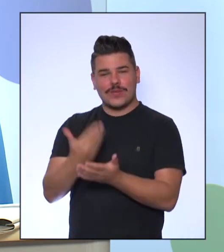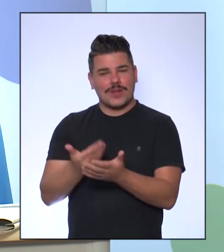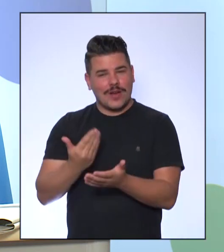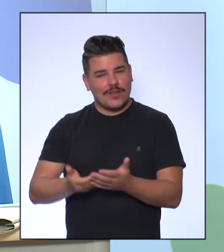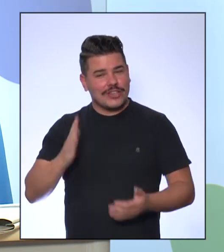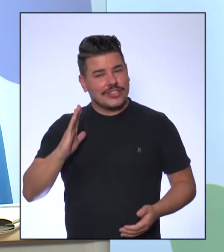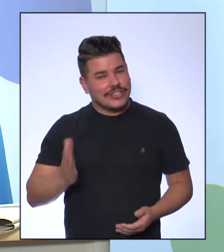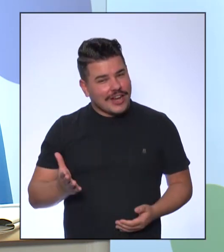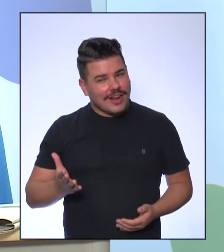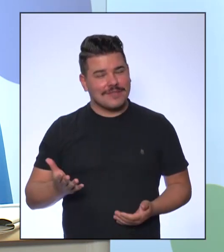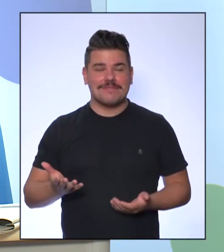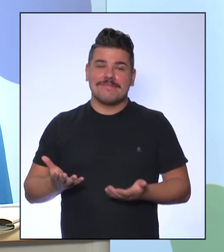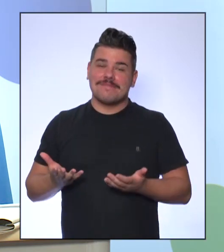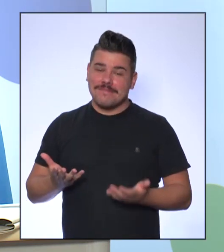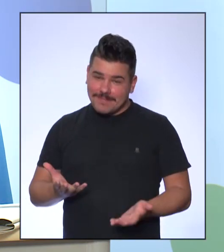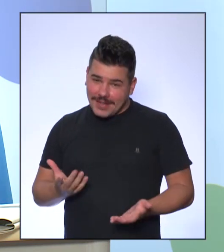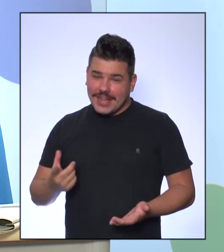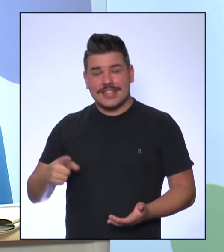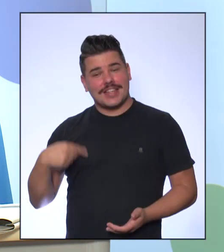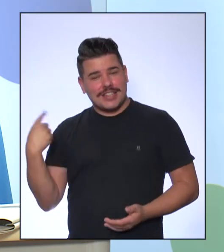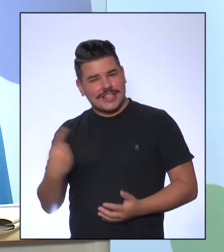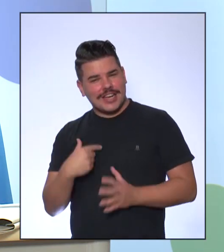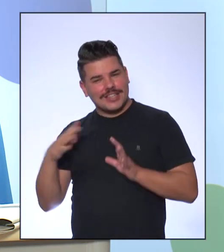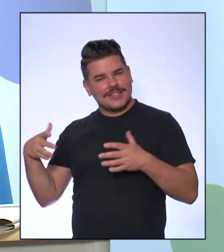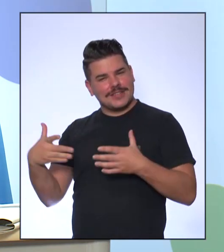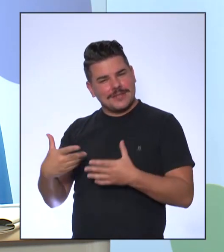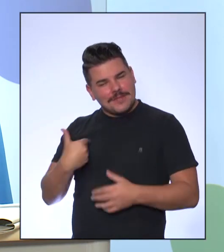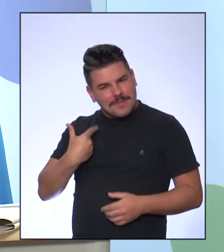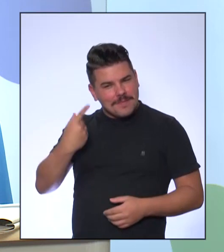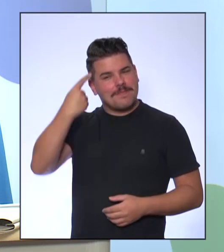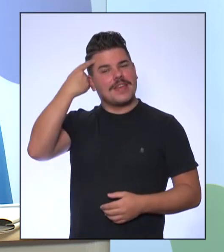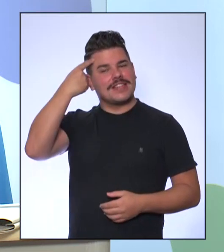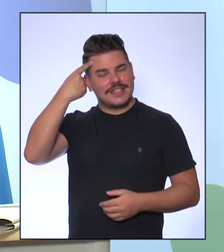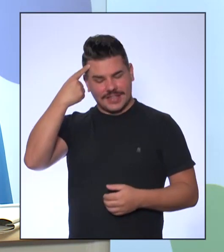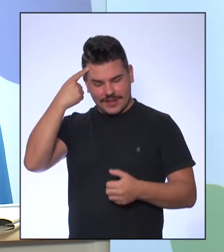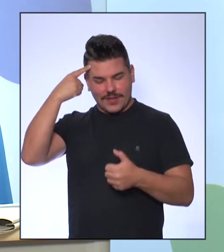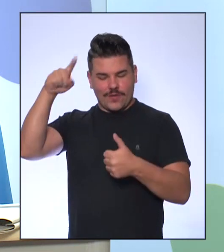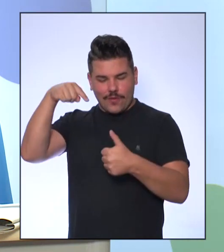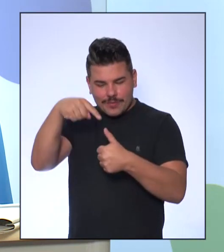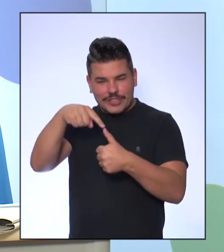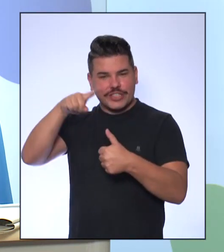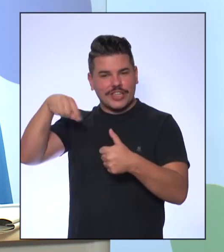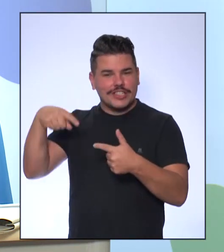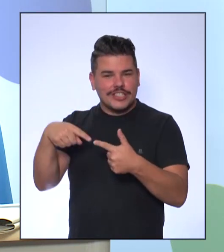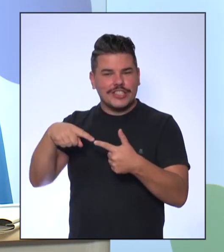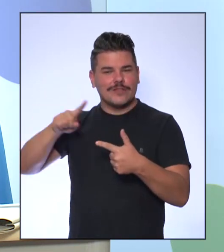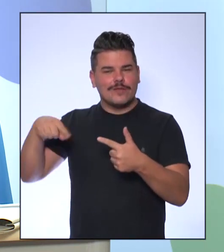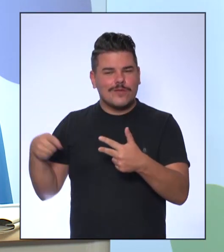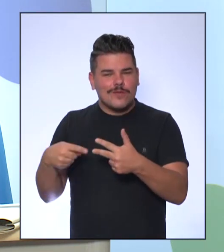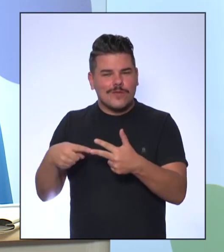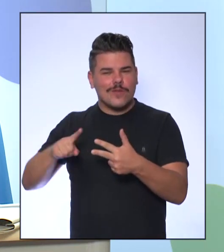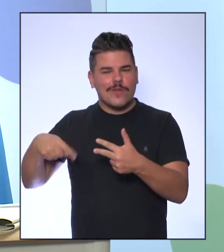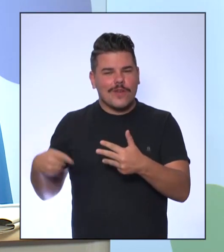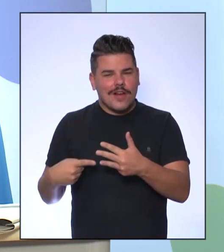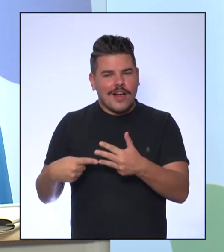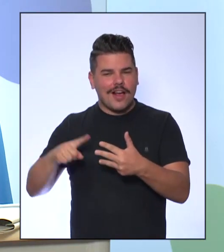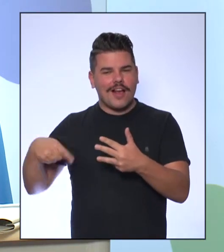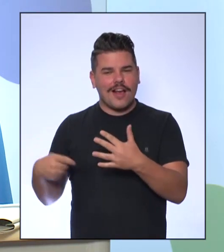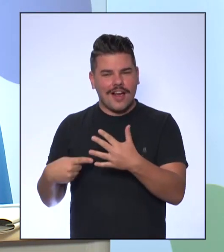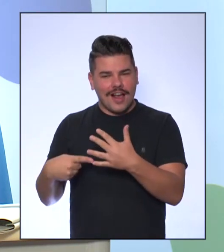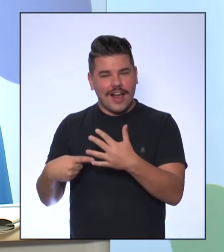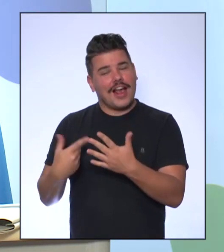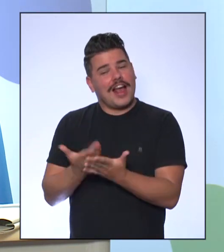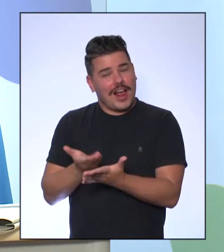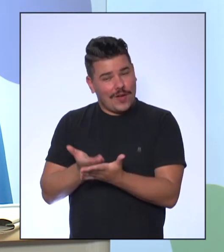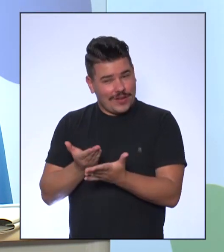Mas espera-se, né, por conta dos objetivos das aulas de filosofia, que se destaque um